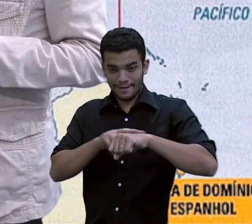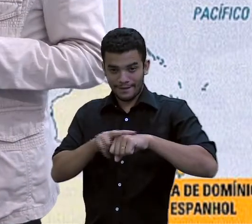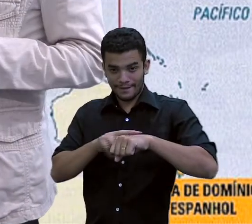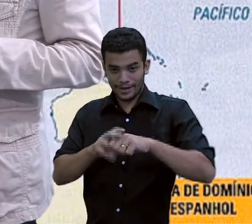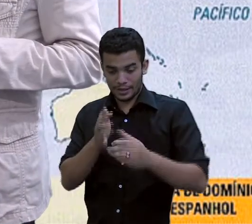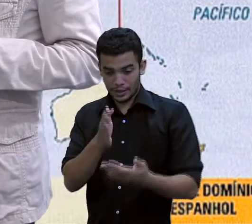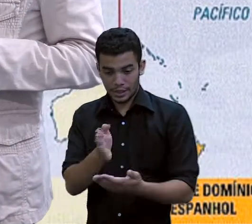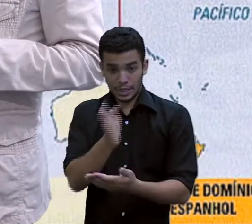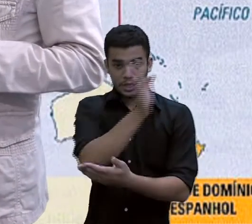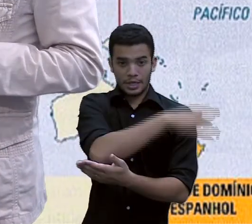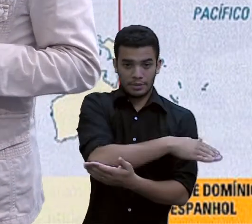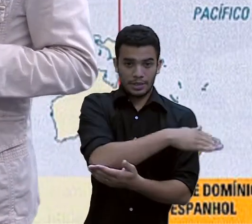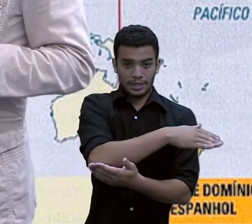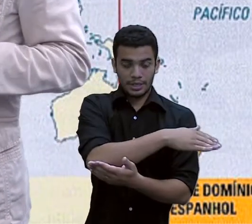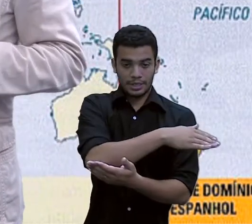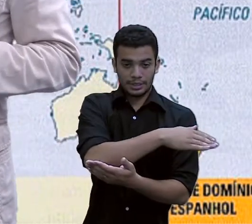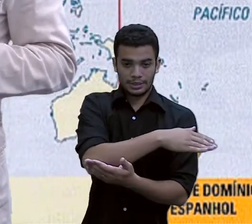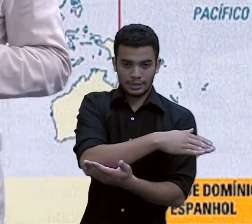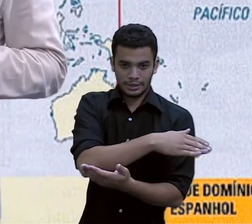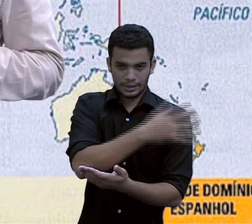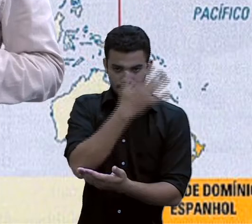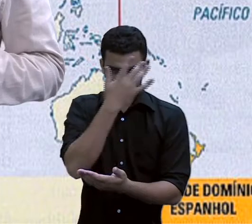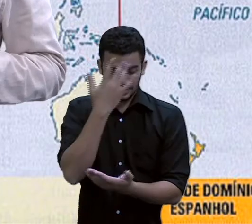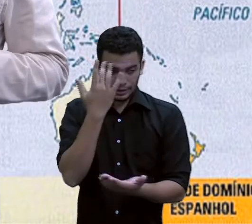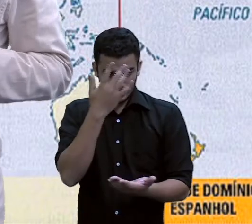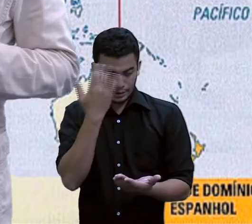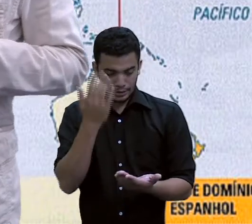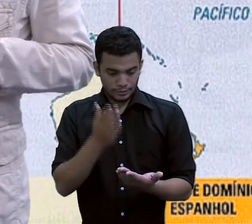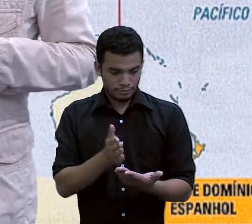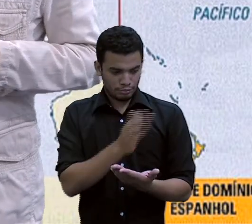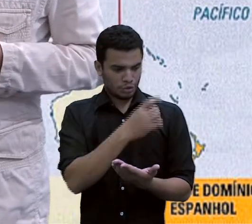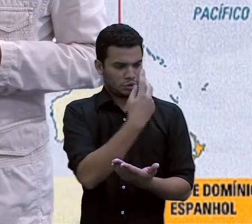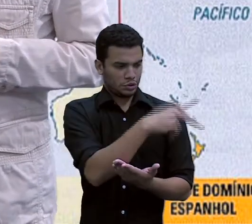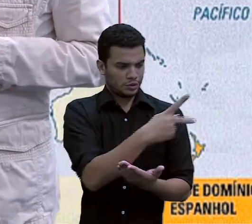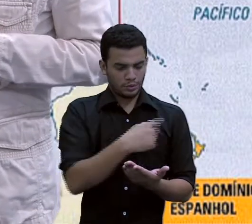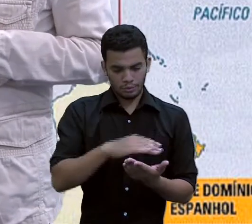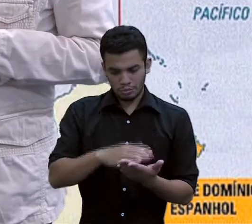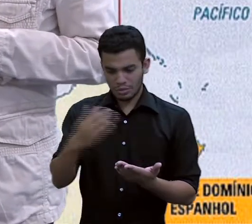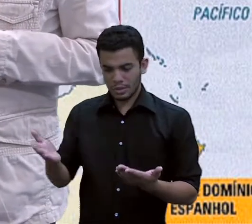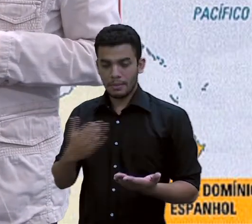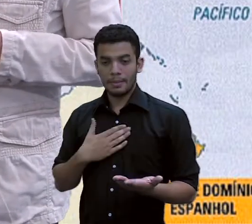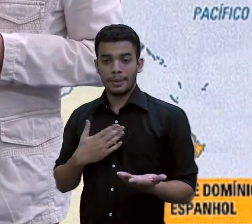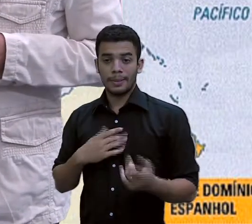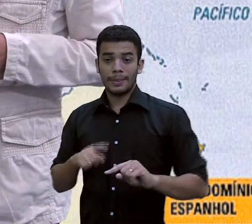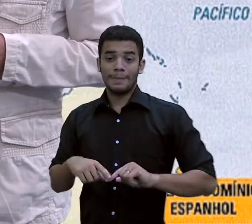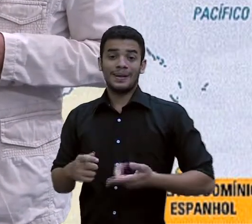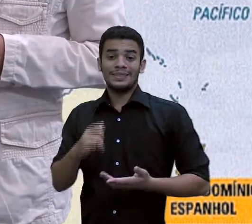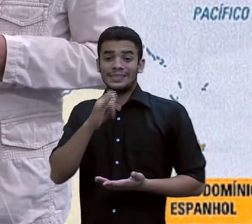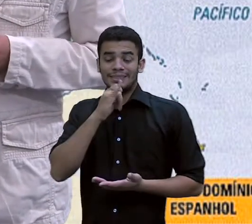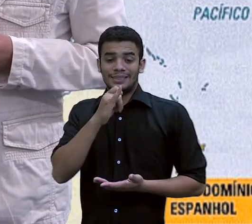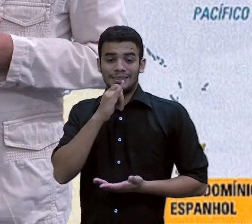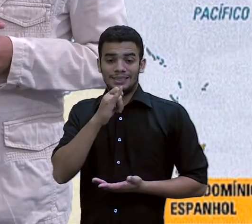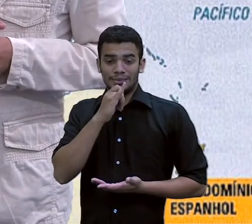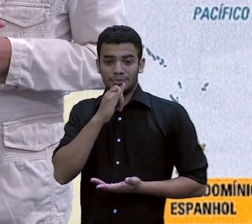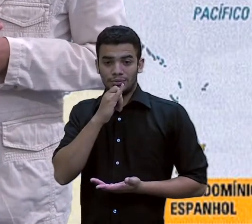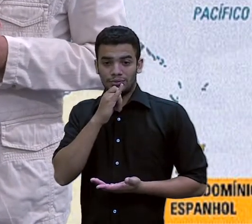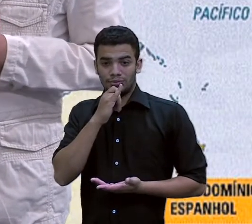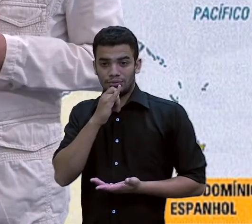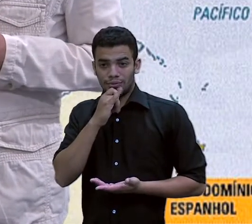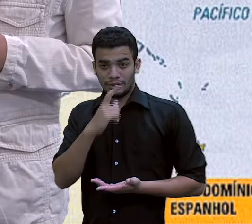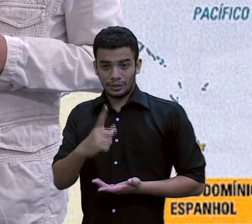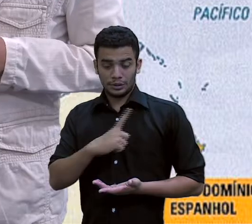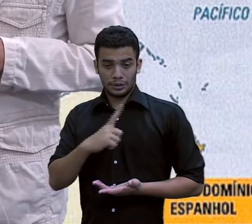para Portugal. Só que o arquipélago de Cabo Verde tem 10 ilhas e o